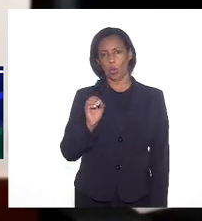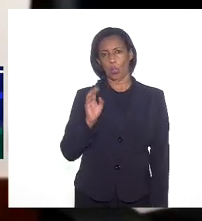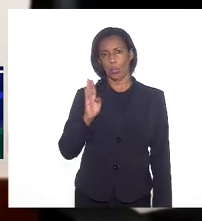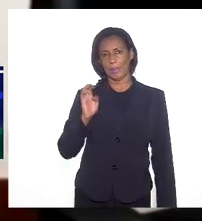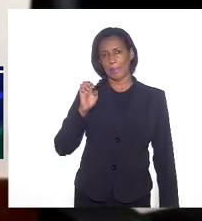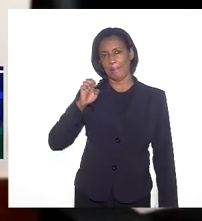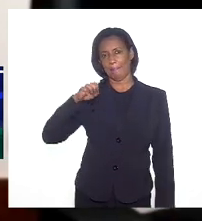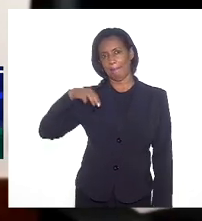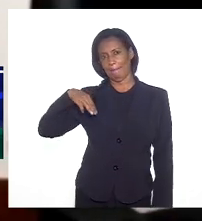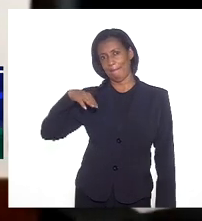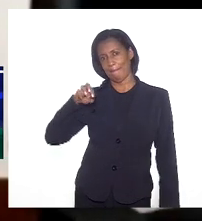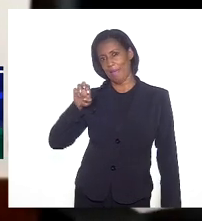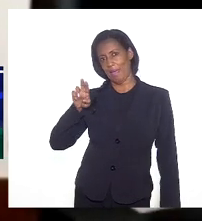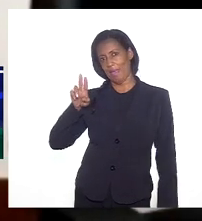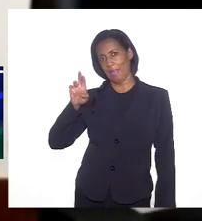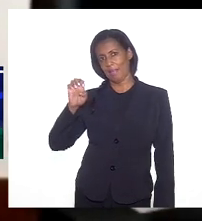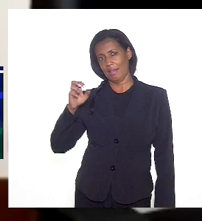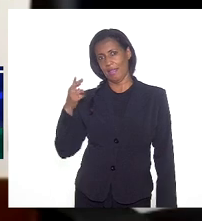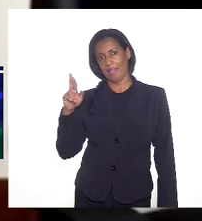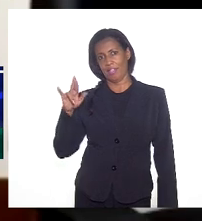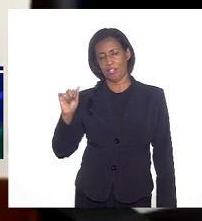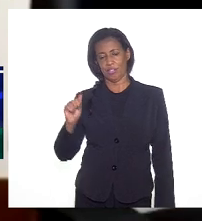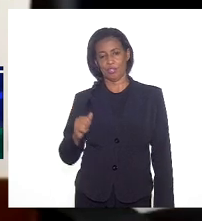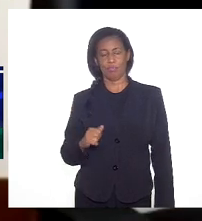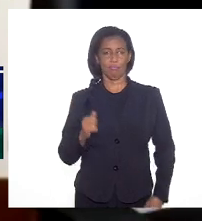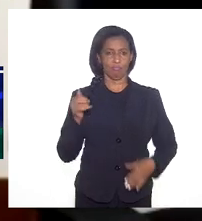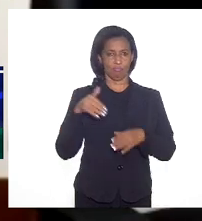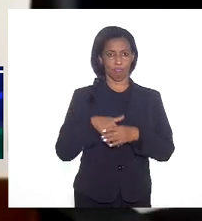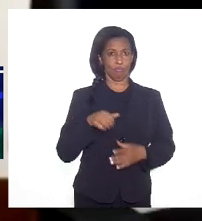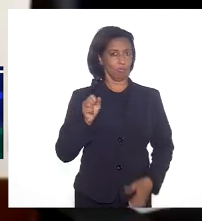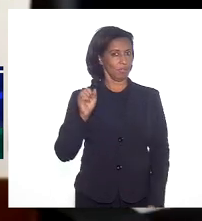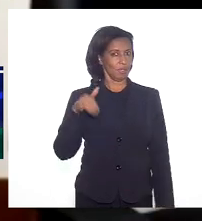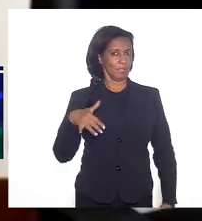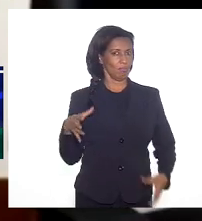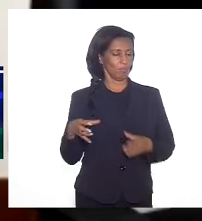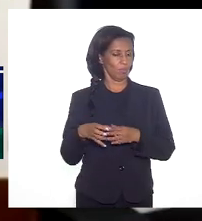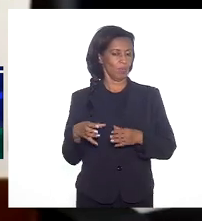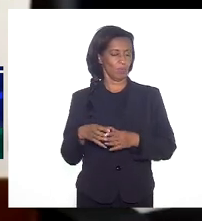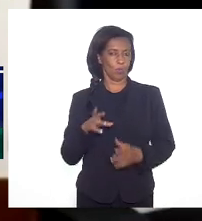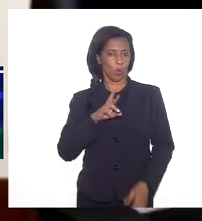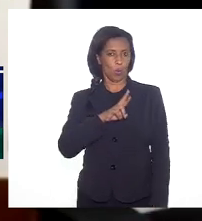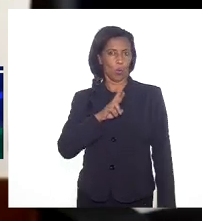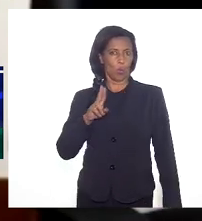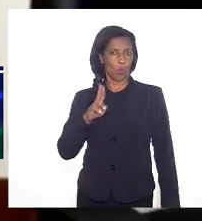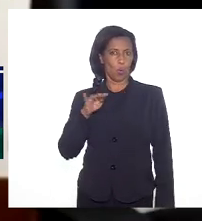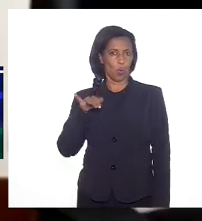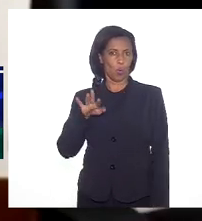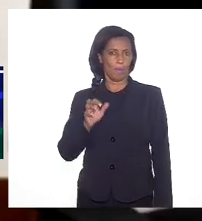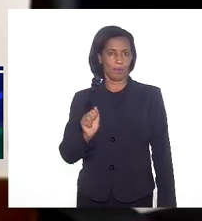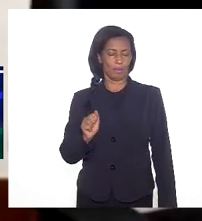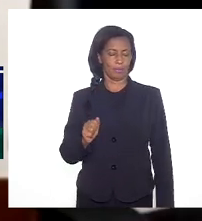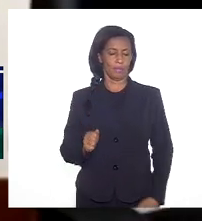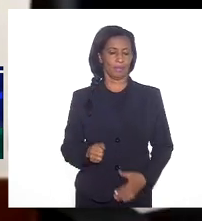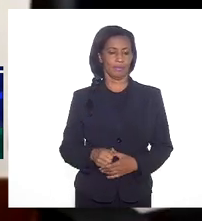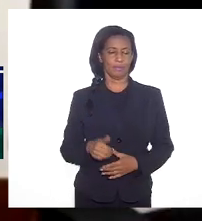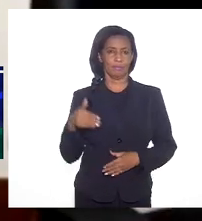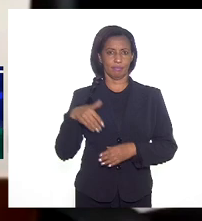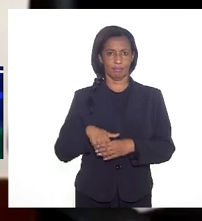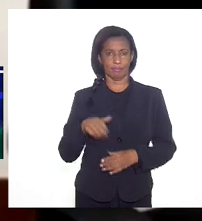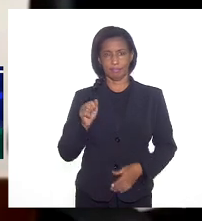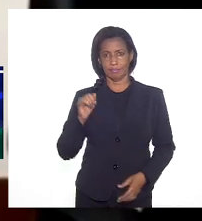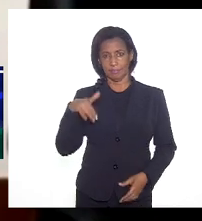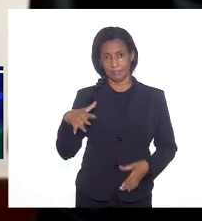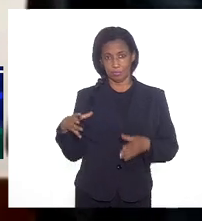Reis votou sim no grupo deputado Rubens Bontempo votou